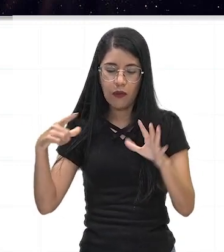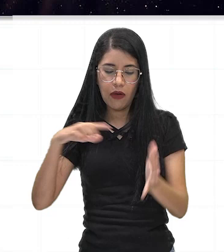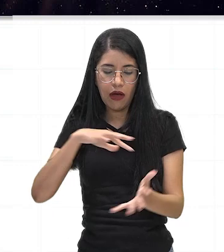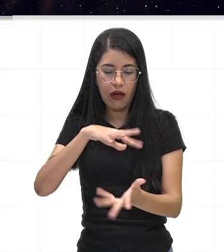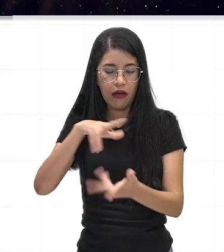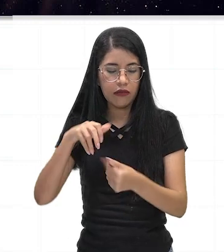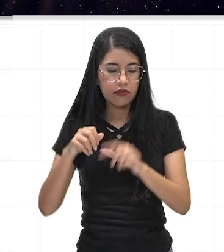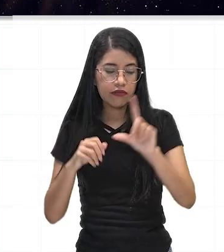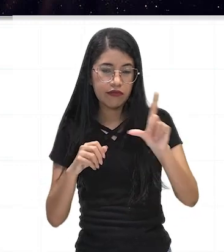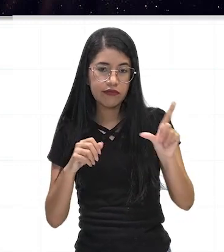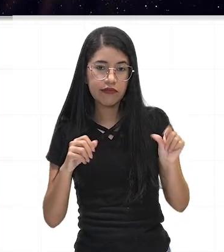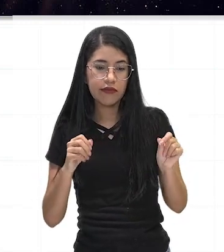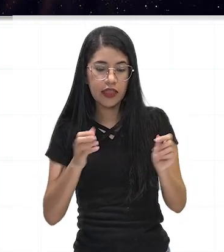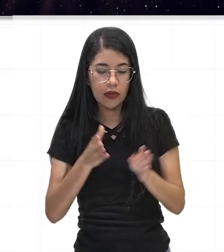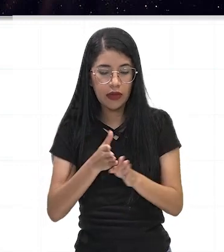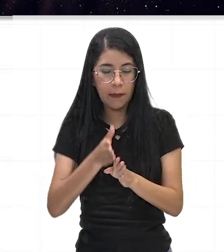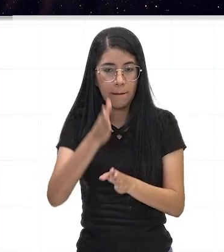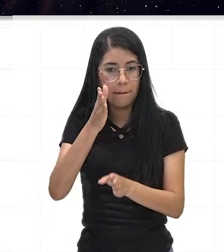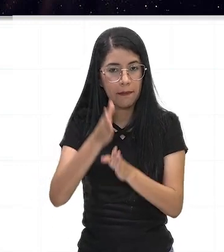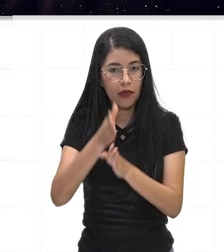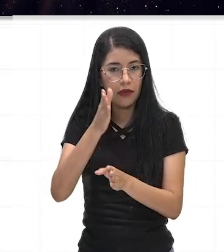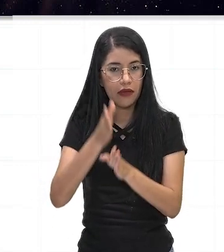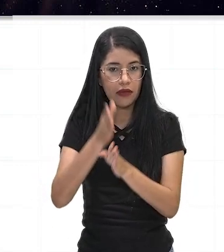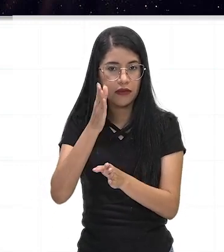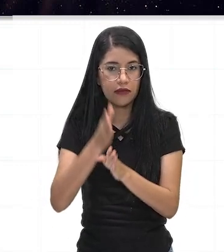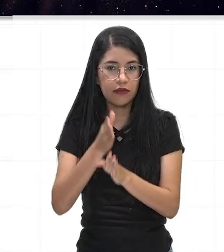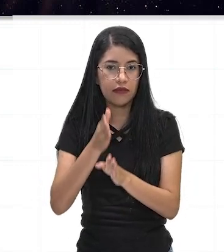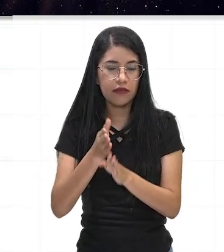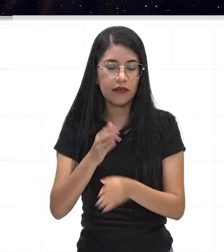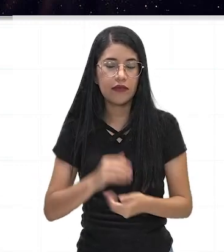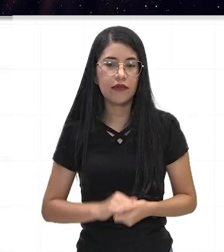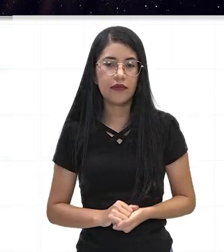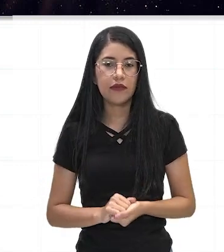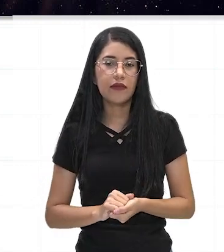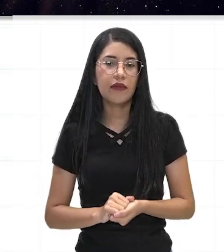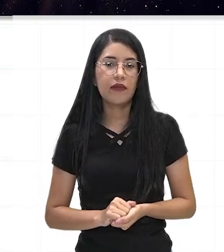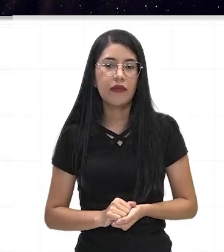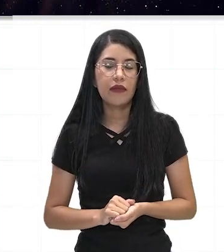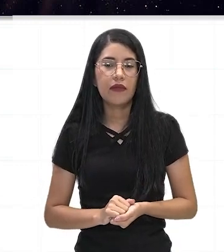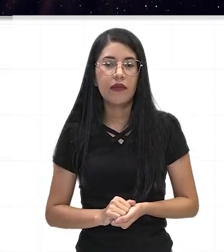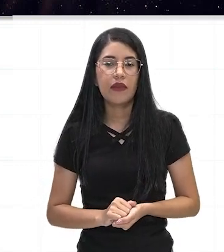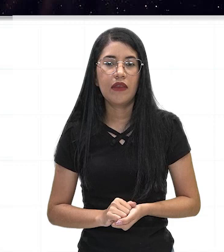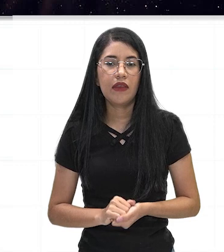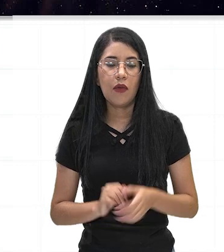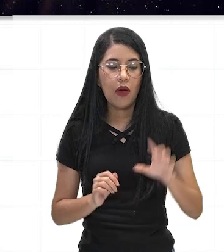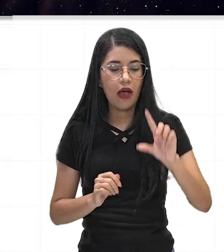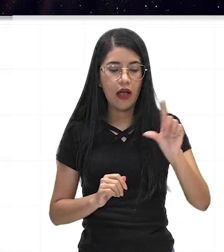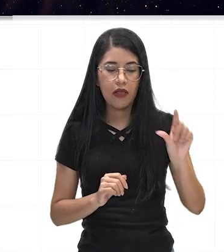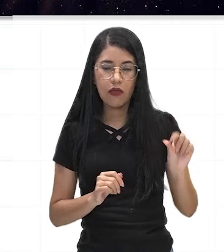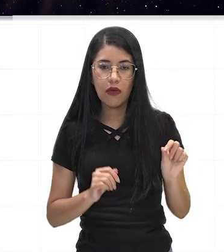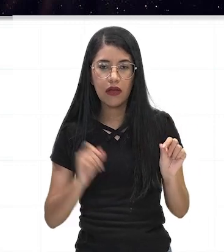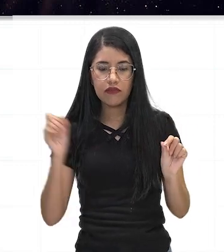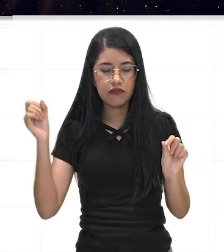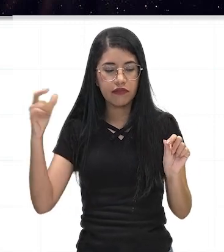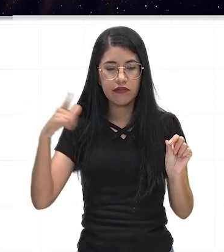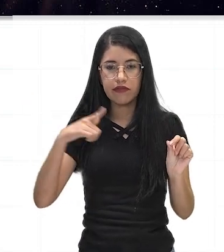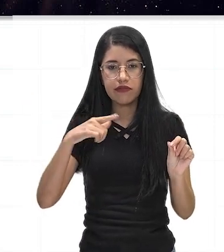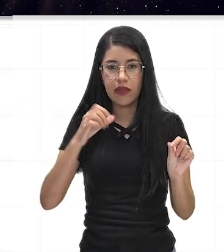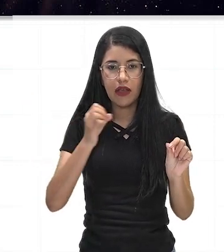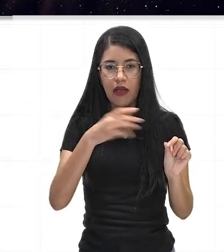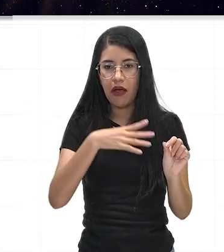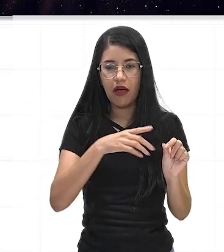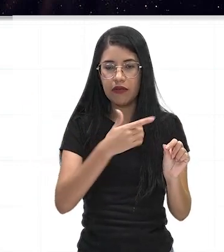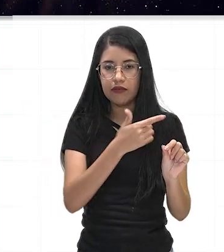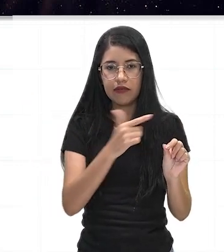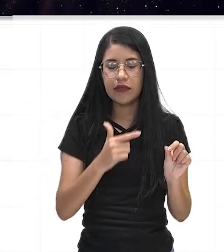acontecendo? A Lua, né, que é como se estivesse nesse ponto aí onde você está observando, não vai receber luz solar, porque a Terra ficou no